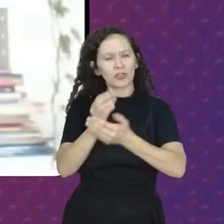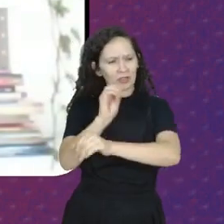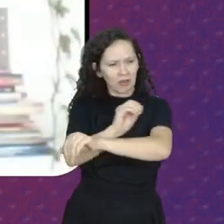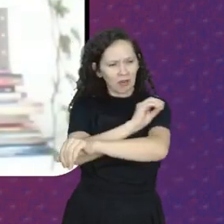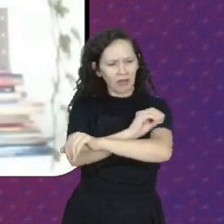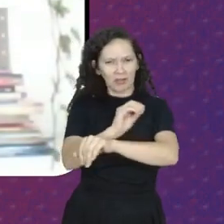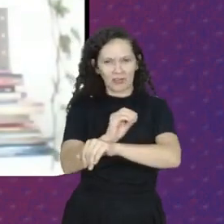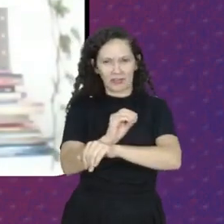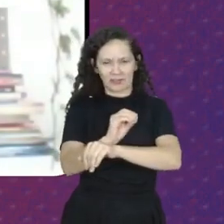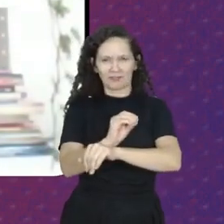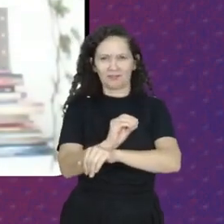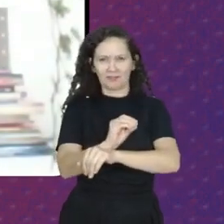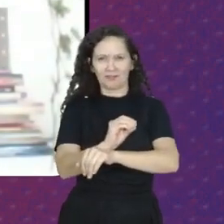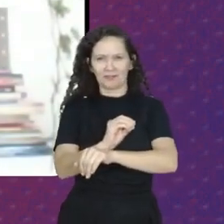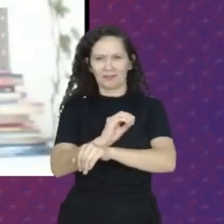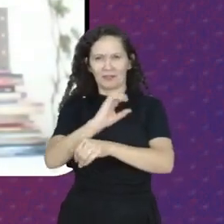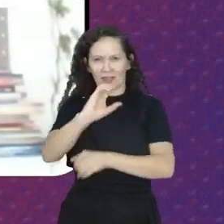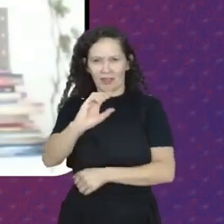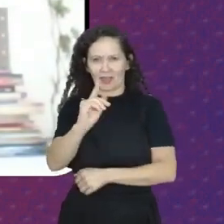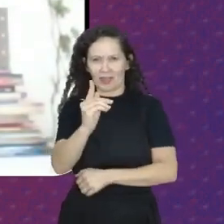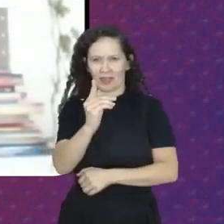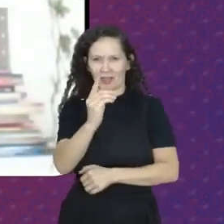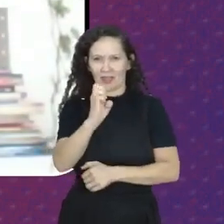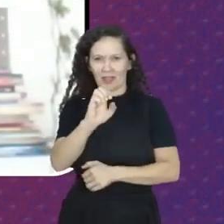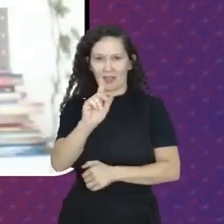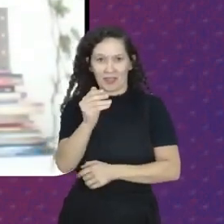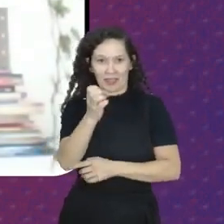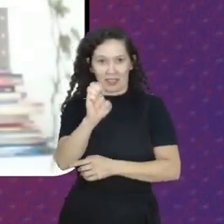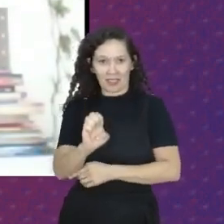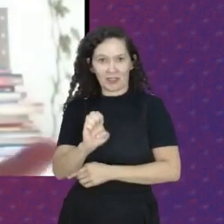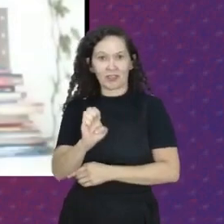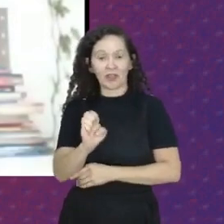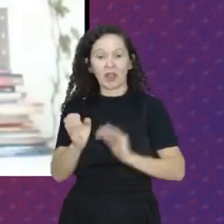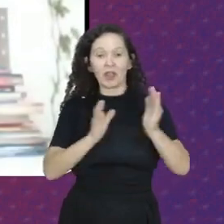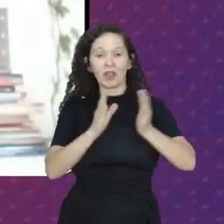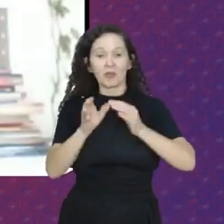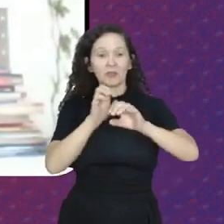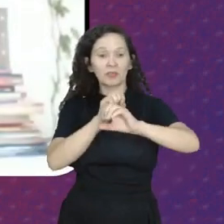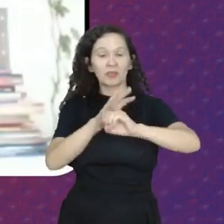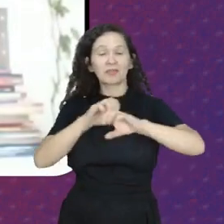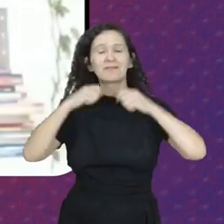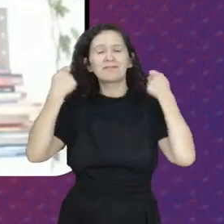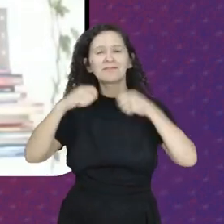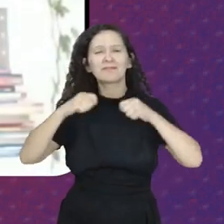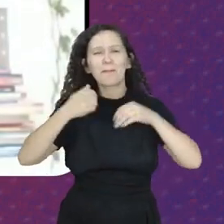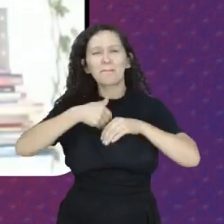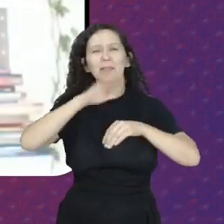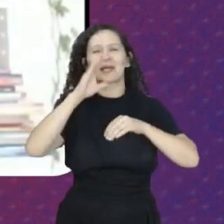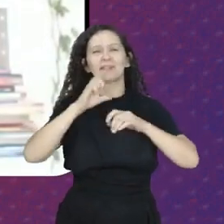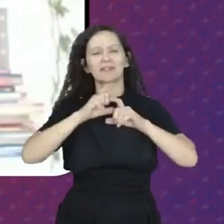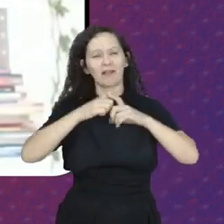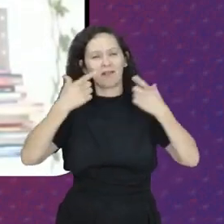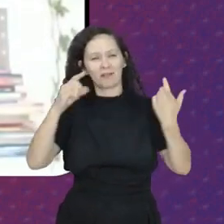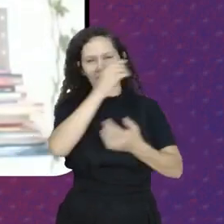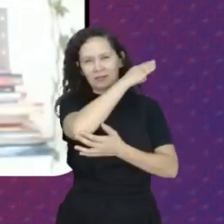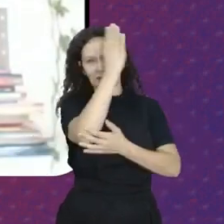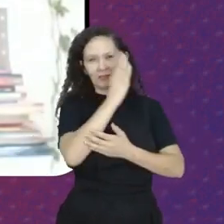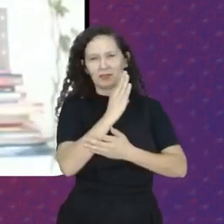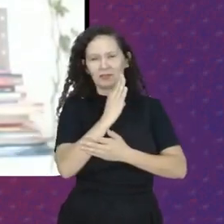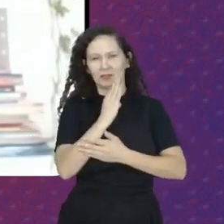creche ela é a subetapa da educação que mais cresceu no Brasil